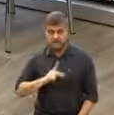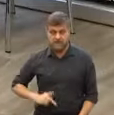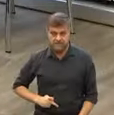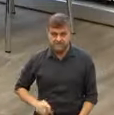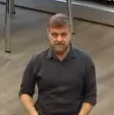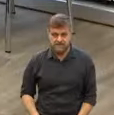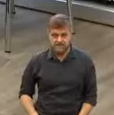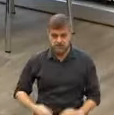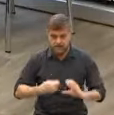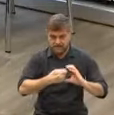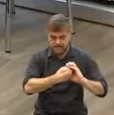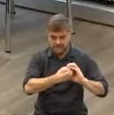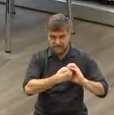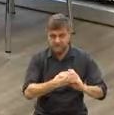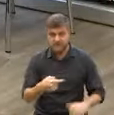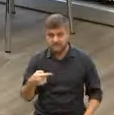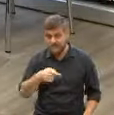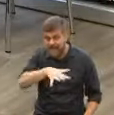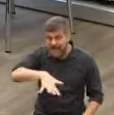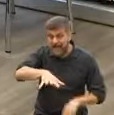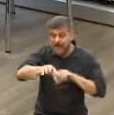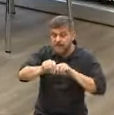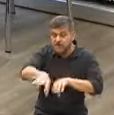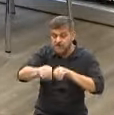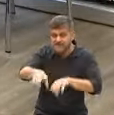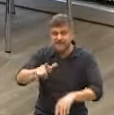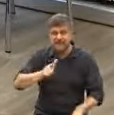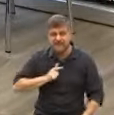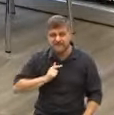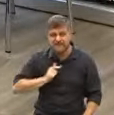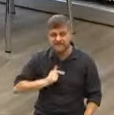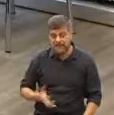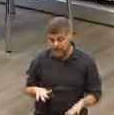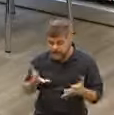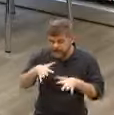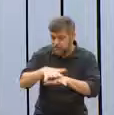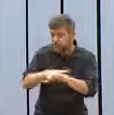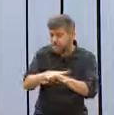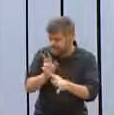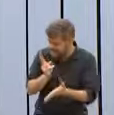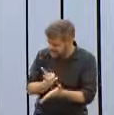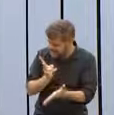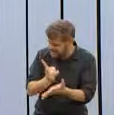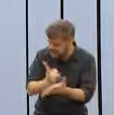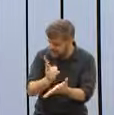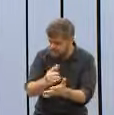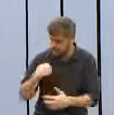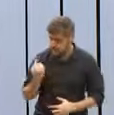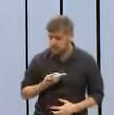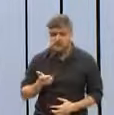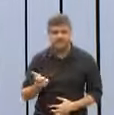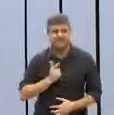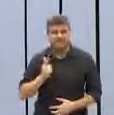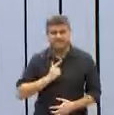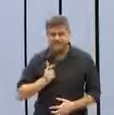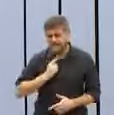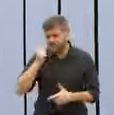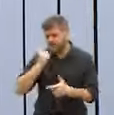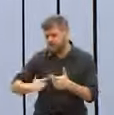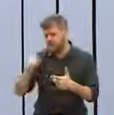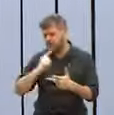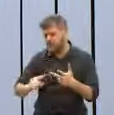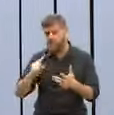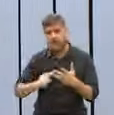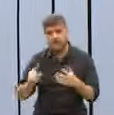René preside, a educação precisa passar por um processo de inclusão constante. E nós tínhamos um